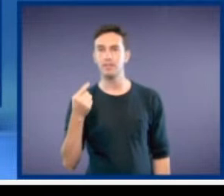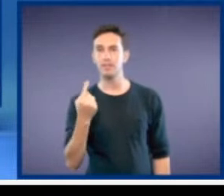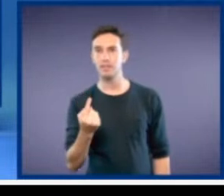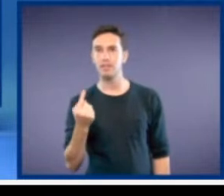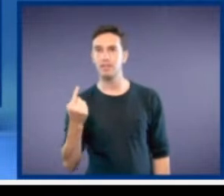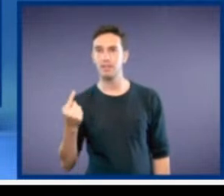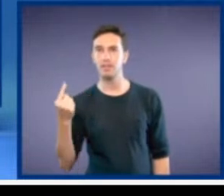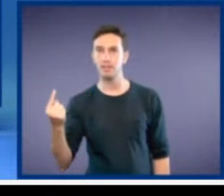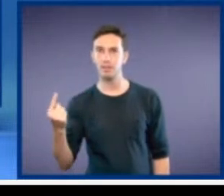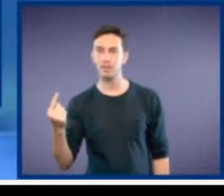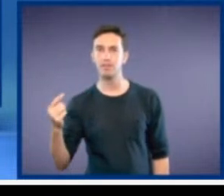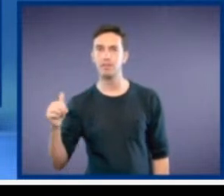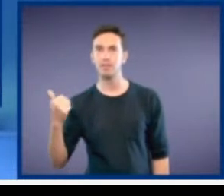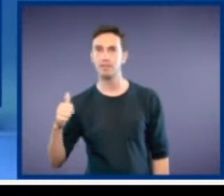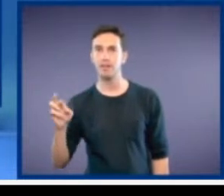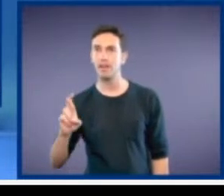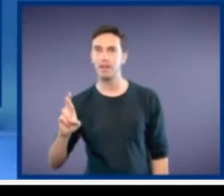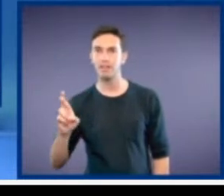R$ 25.755.111.